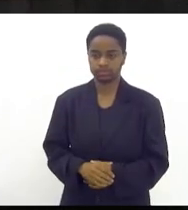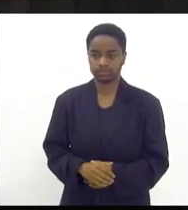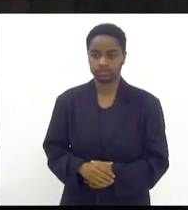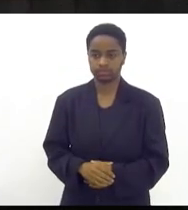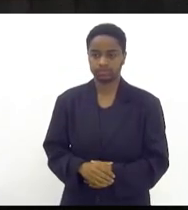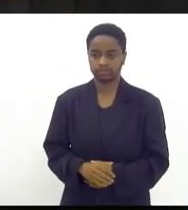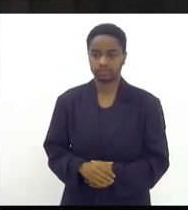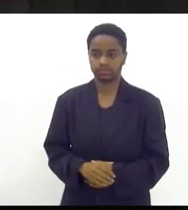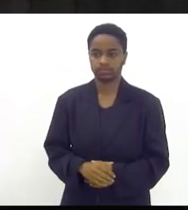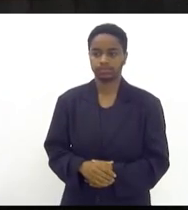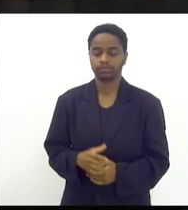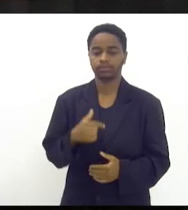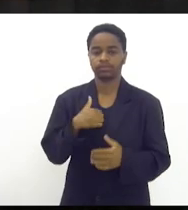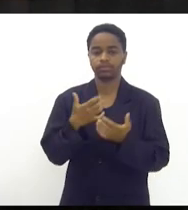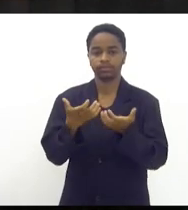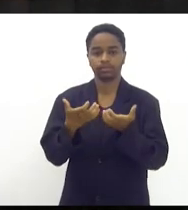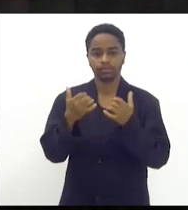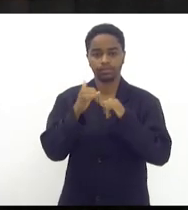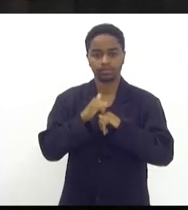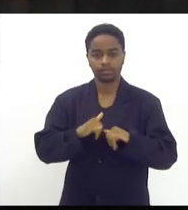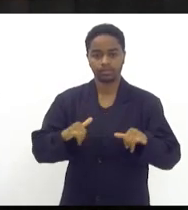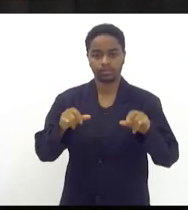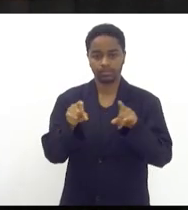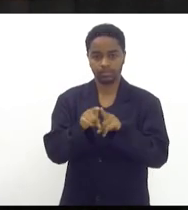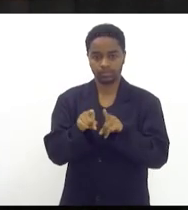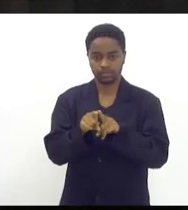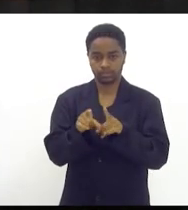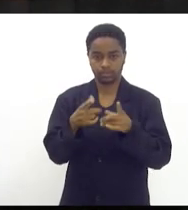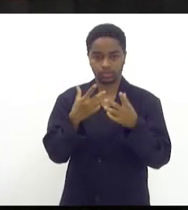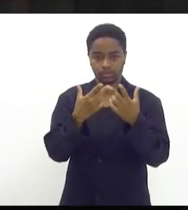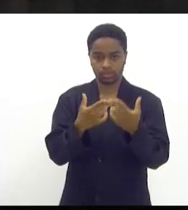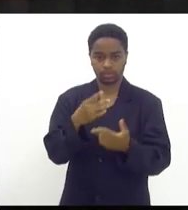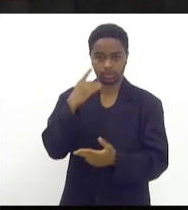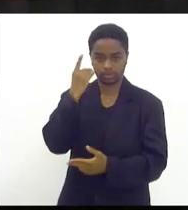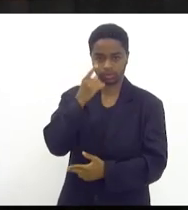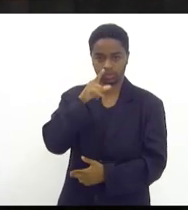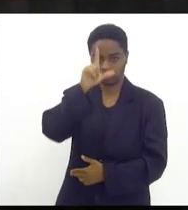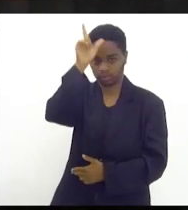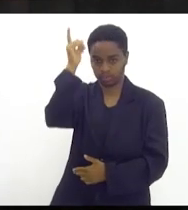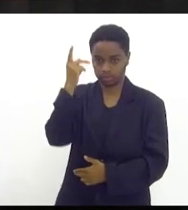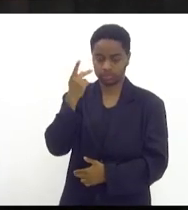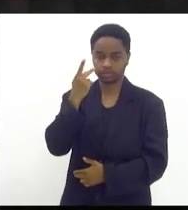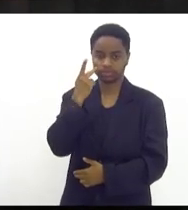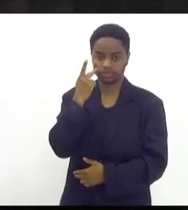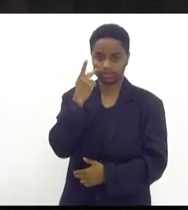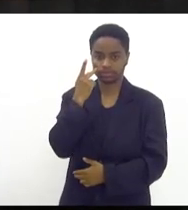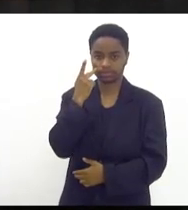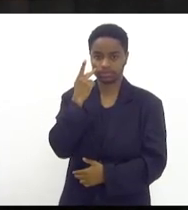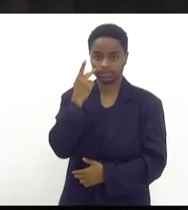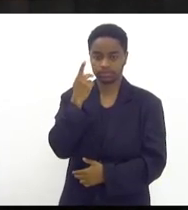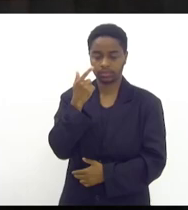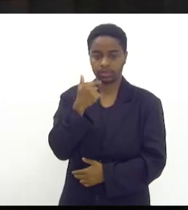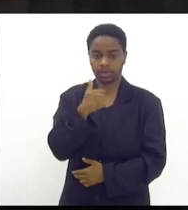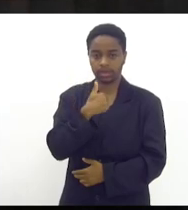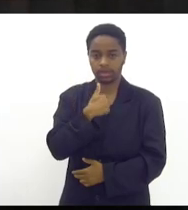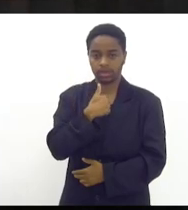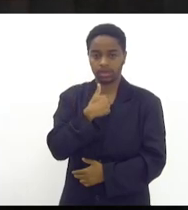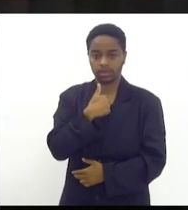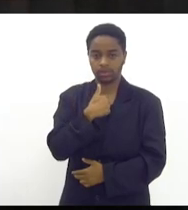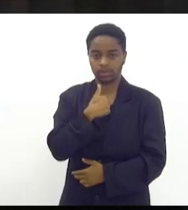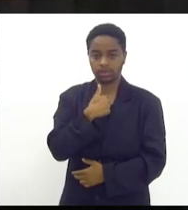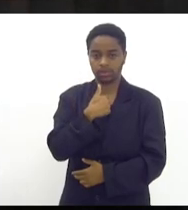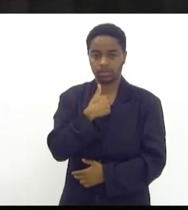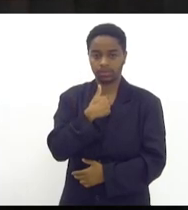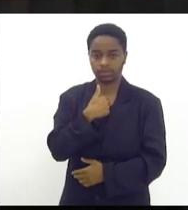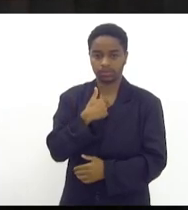Eu quero dizer também que, igual ao nobre deputado Luiz Paulo, eu não faço